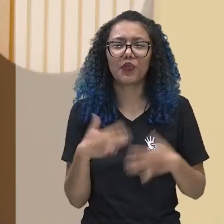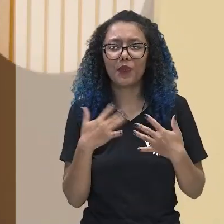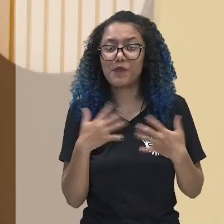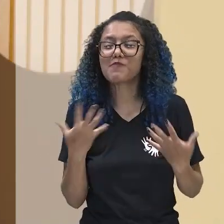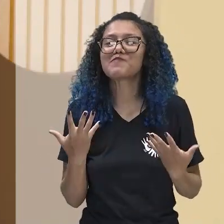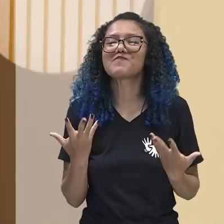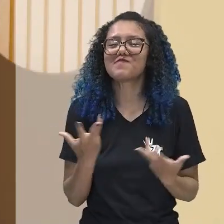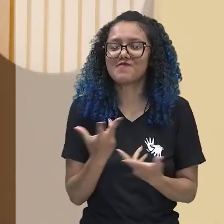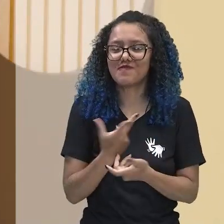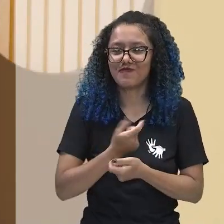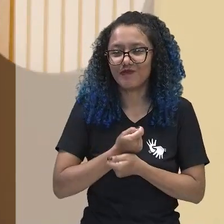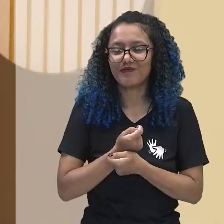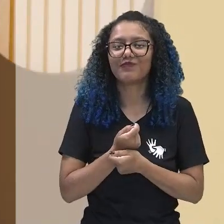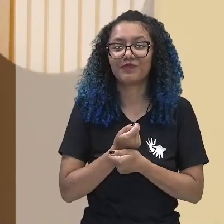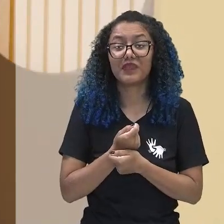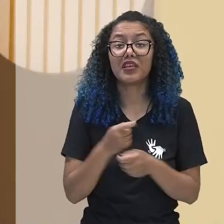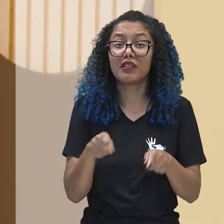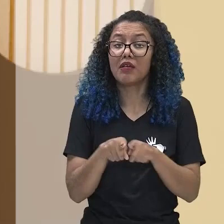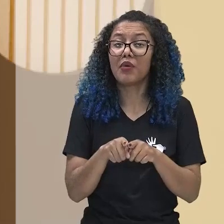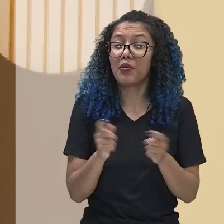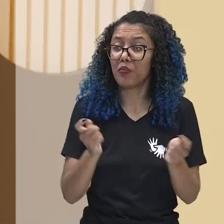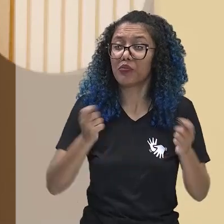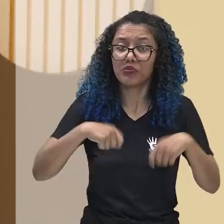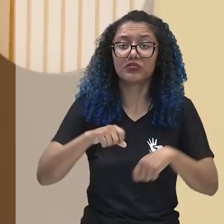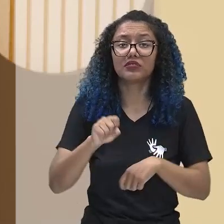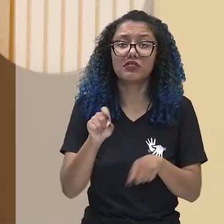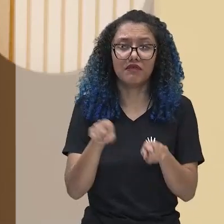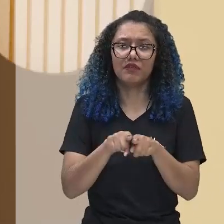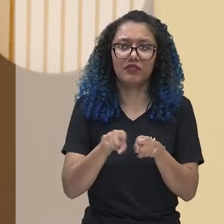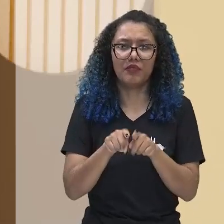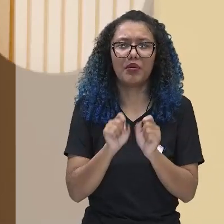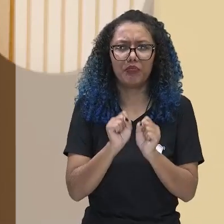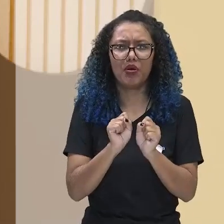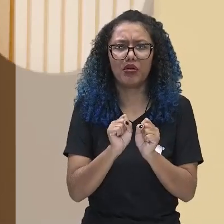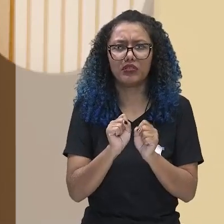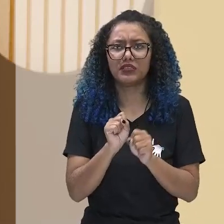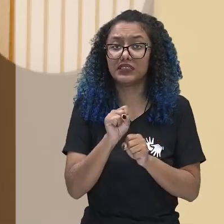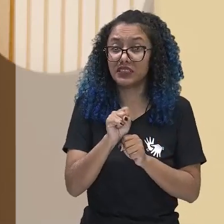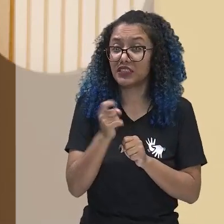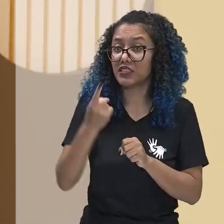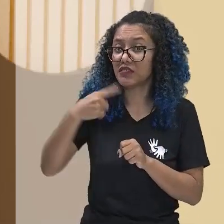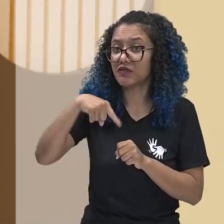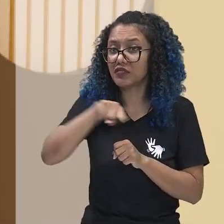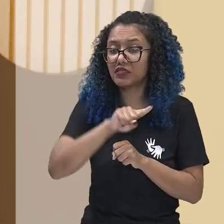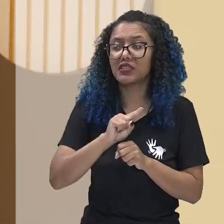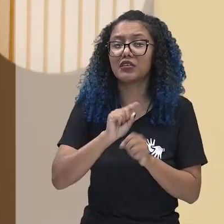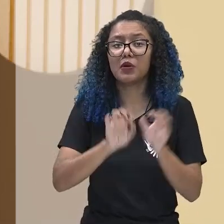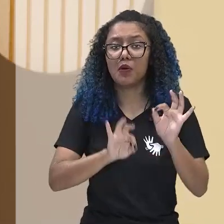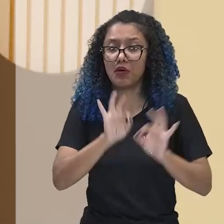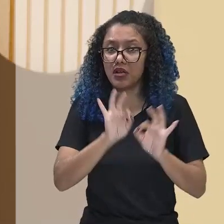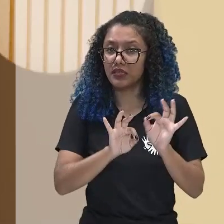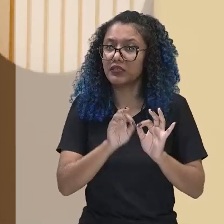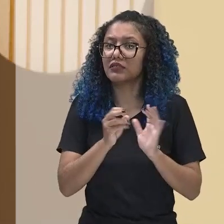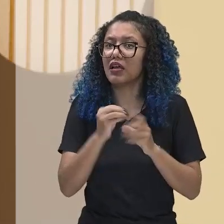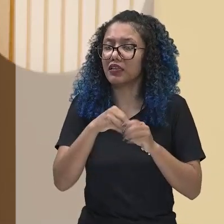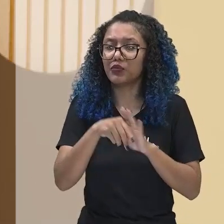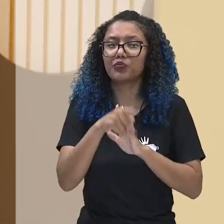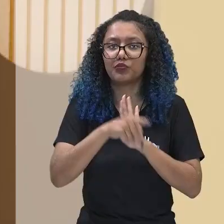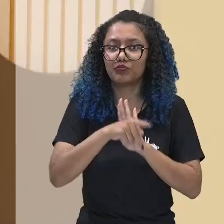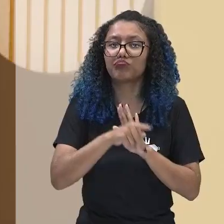fantástico, e digo que é algo possível de você fazer, desde que você organize essa ideia no seu projeto de